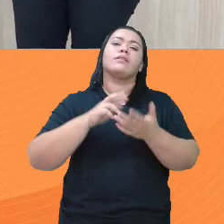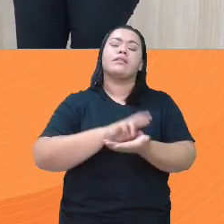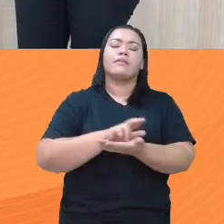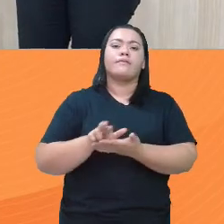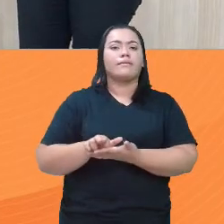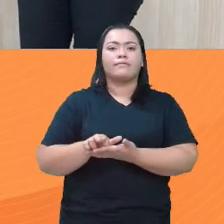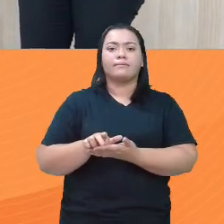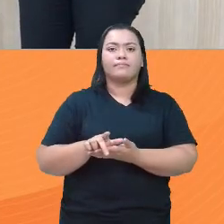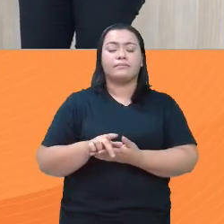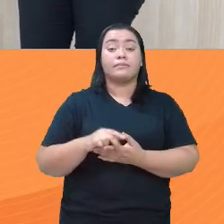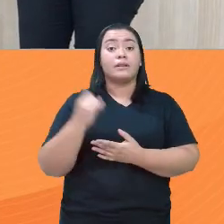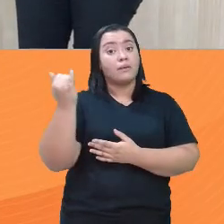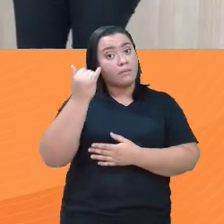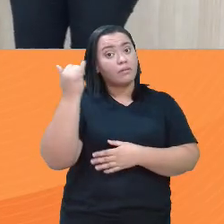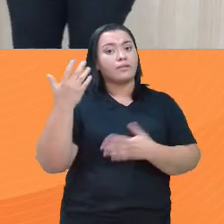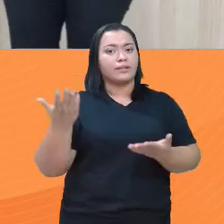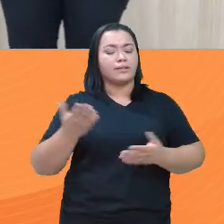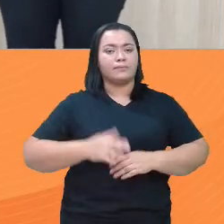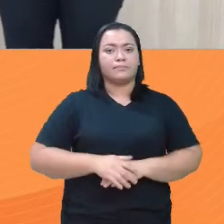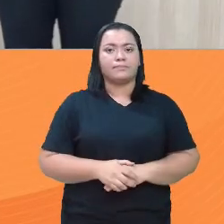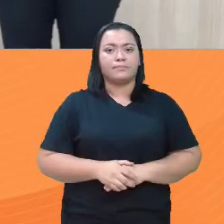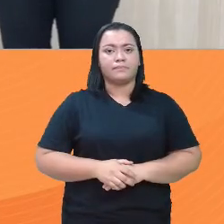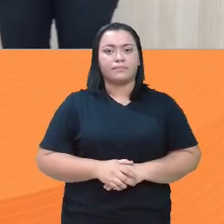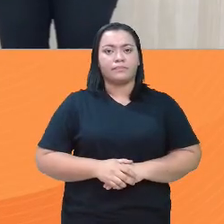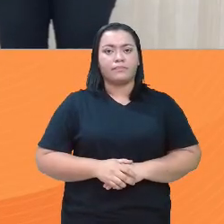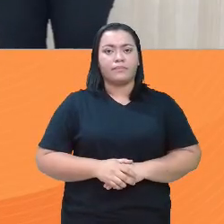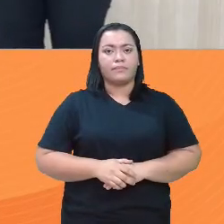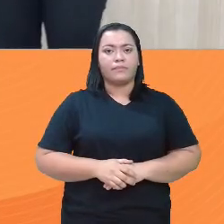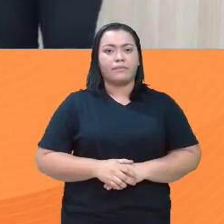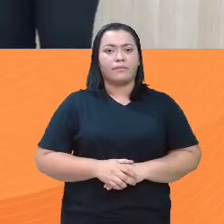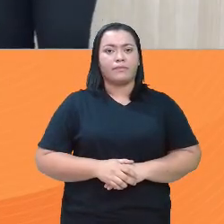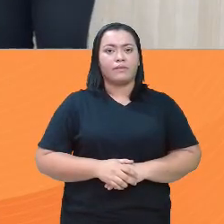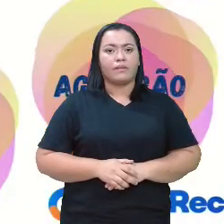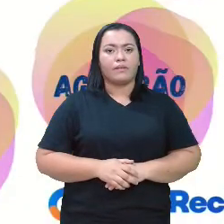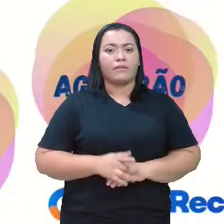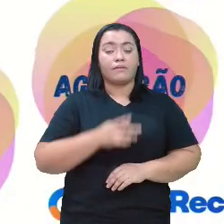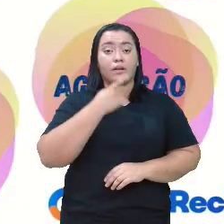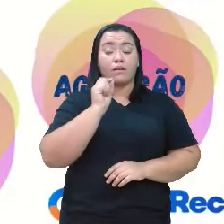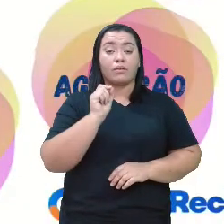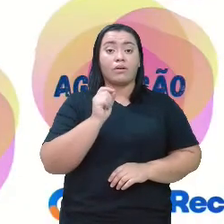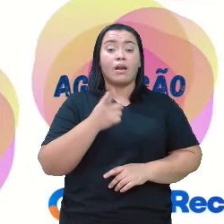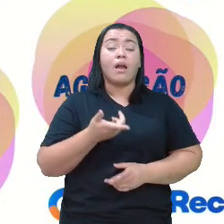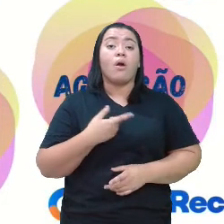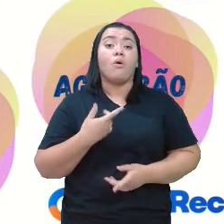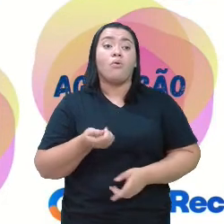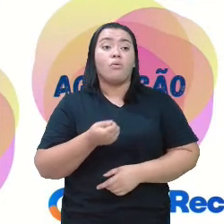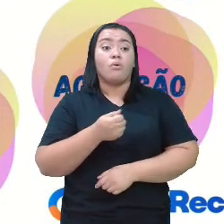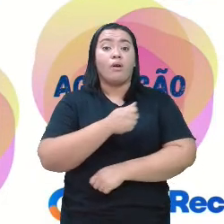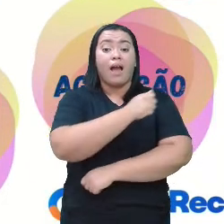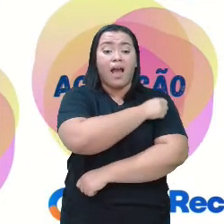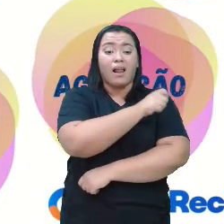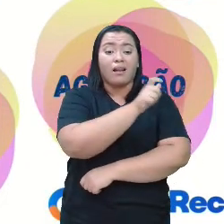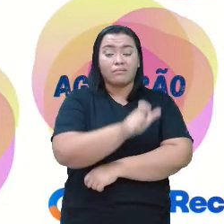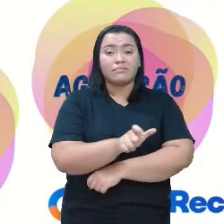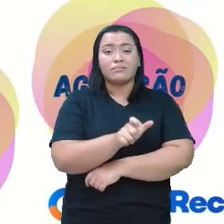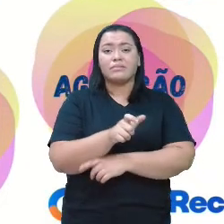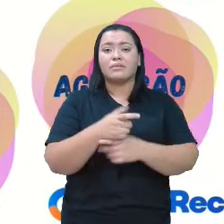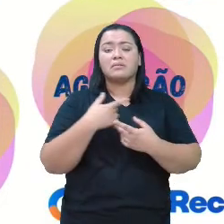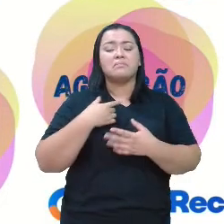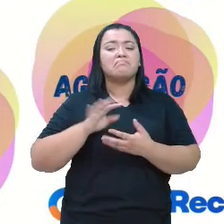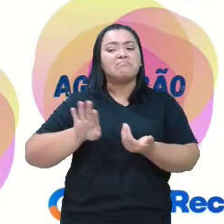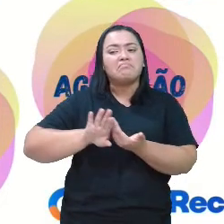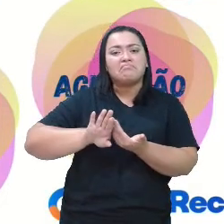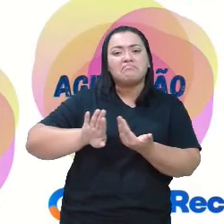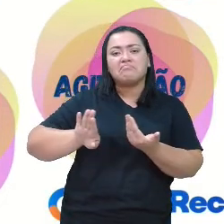importantes. Então, há um alheiamento, né? O estudante fica alheio ao que está sendo proposto. Não há